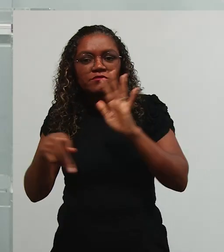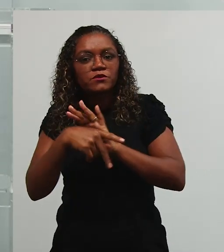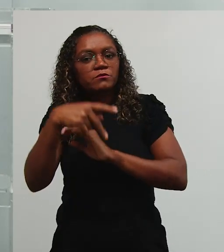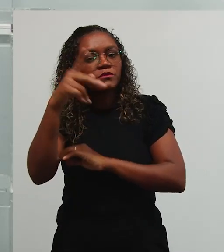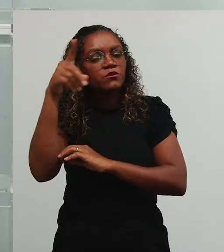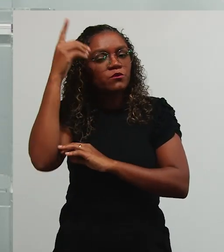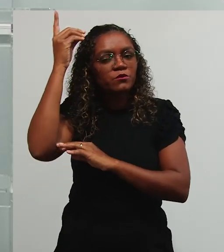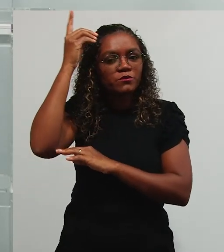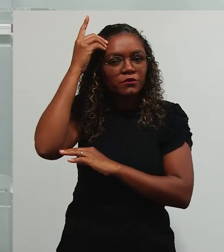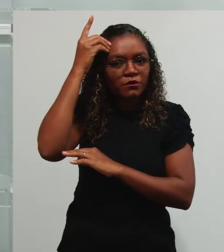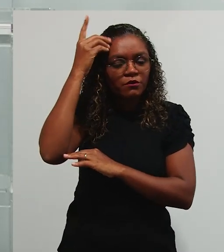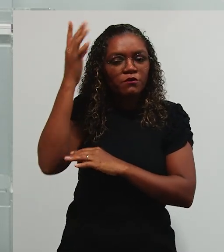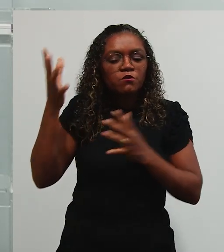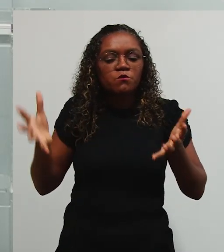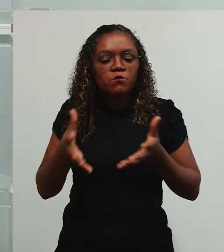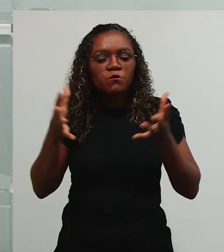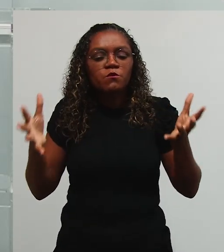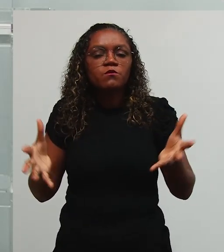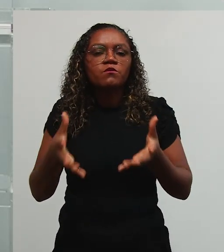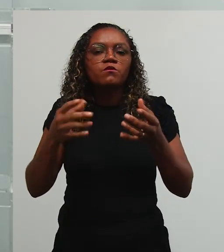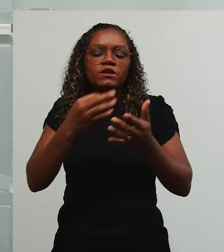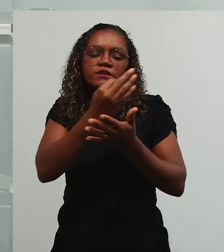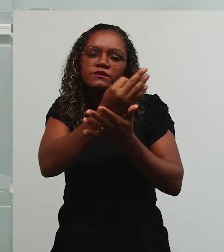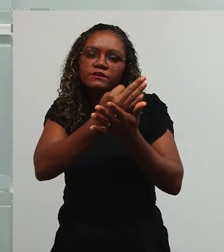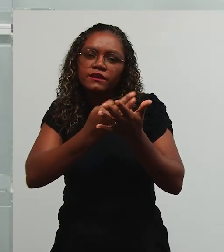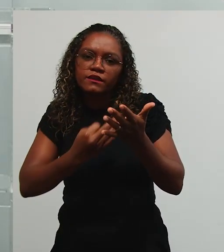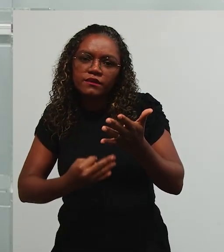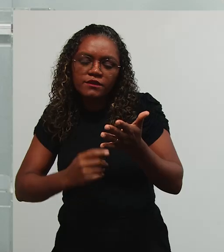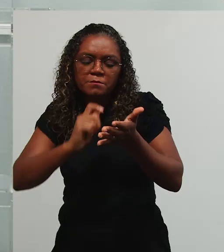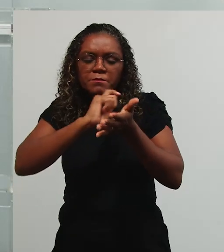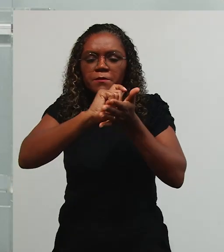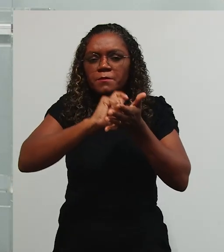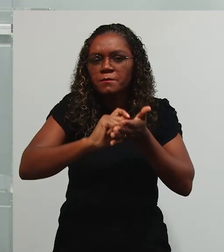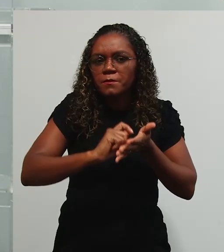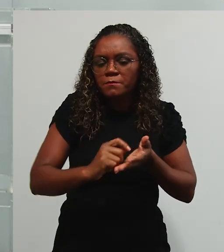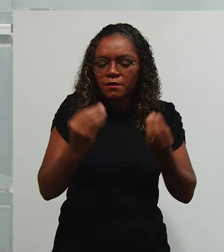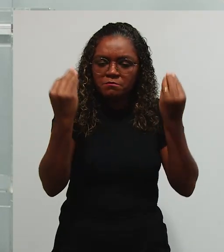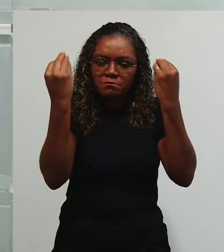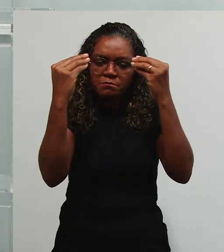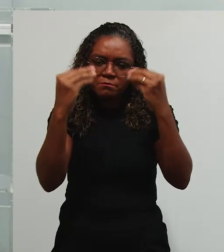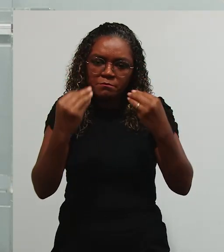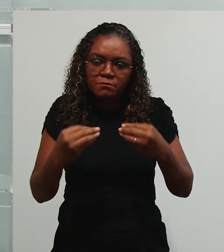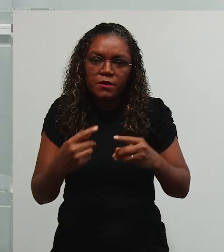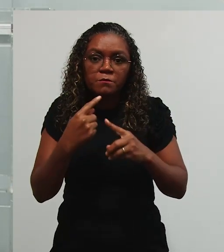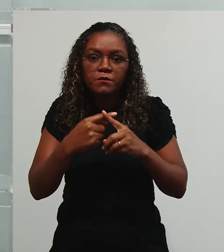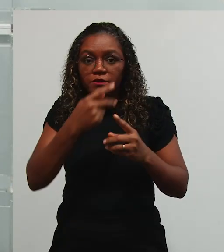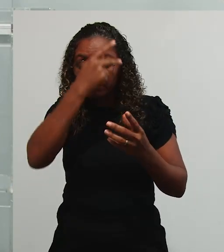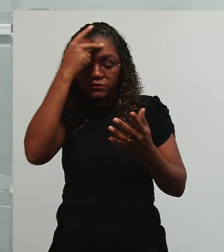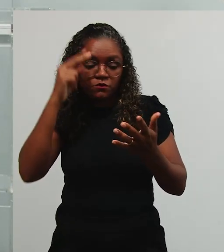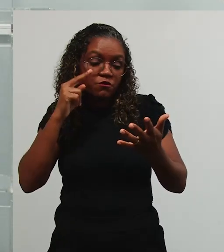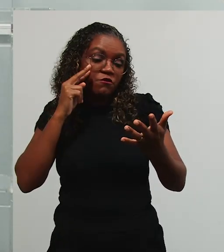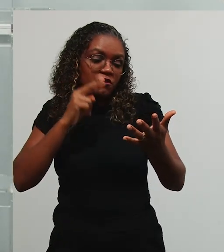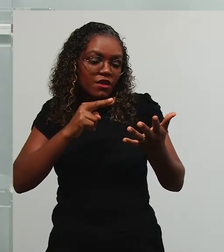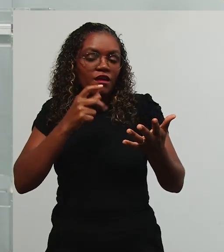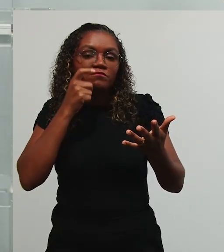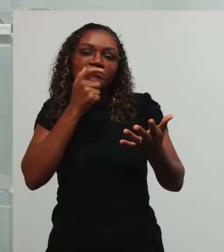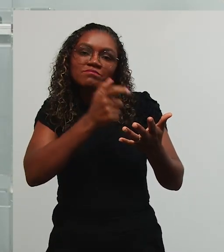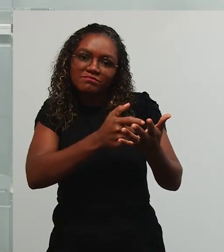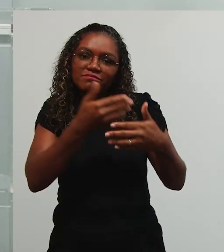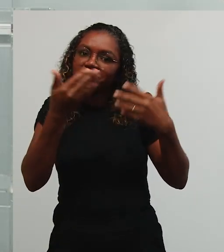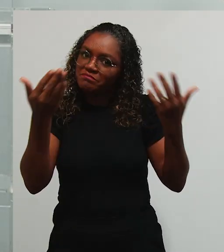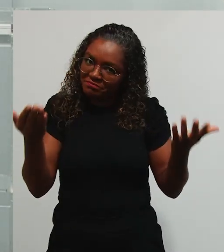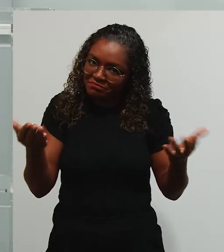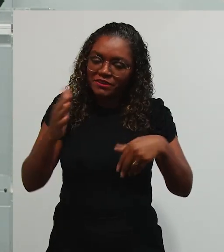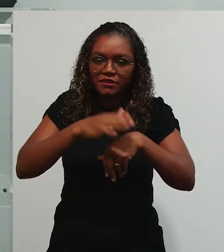sua inspiração em construir um texto convidativo, interessante, que faz com que o outro queira ler. Então, aí é a parte